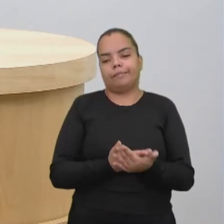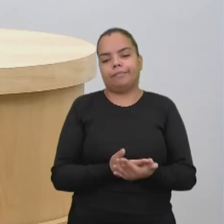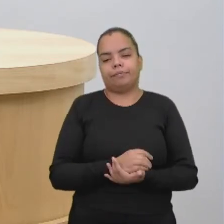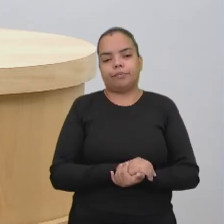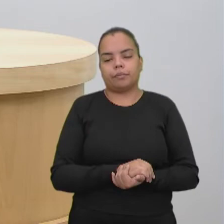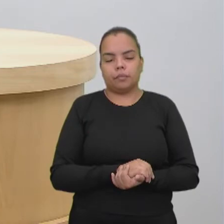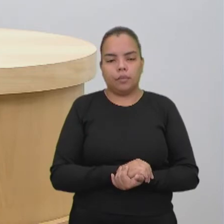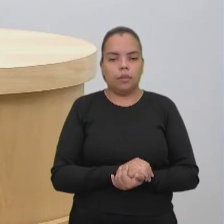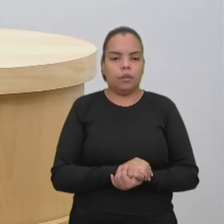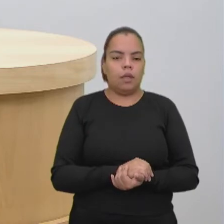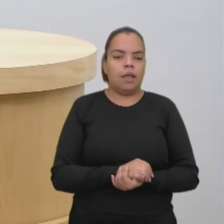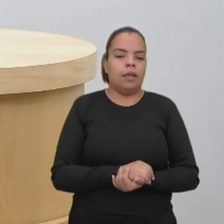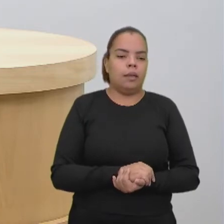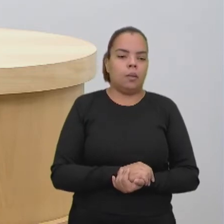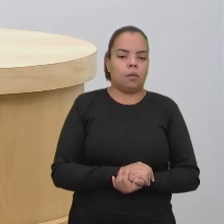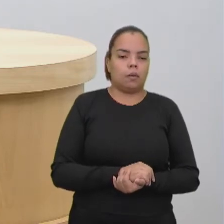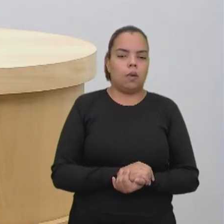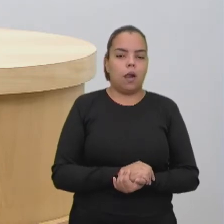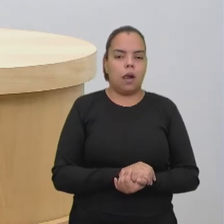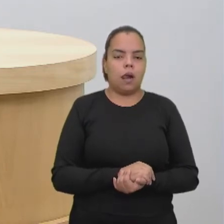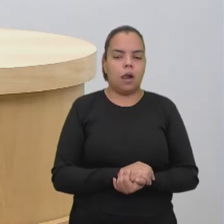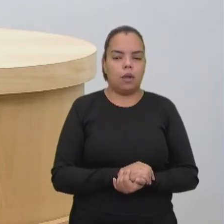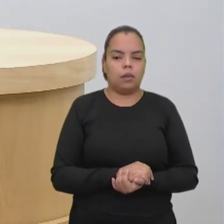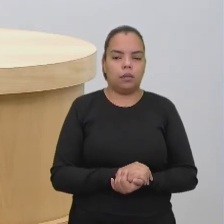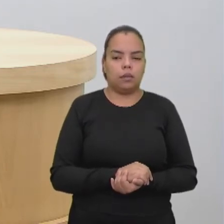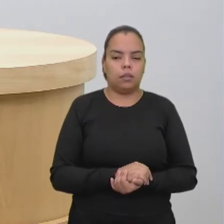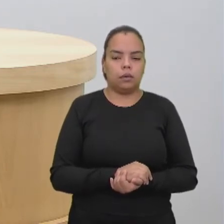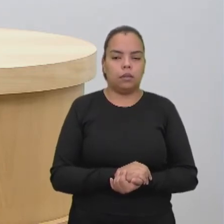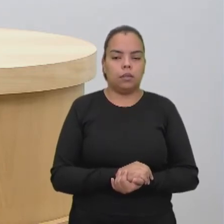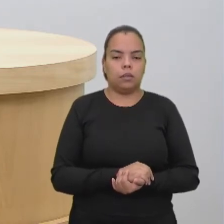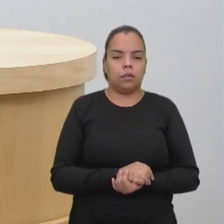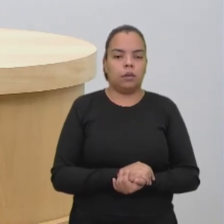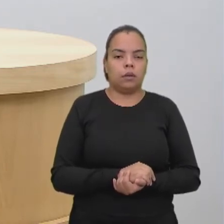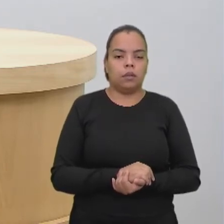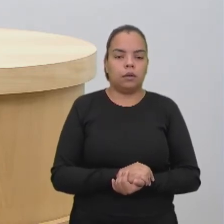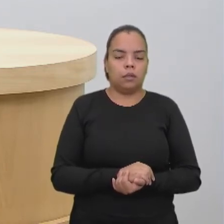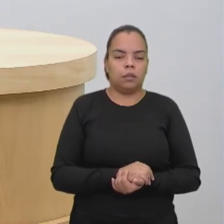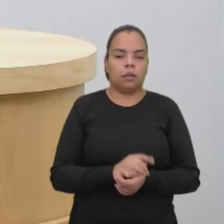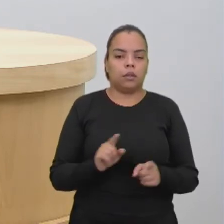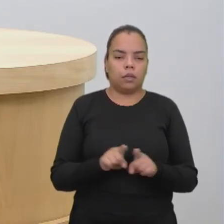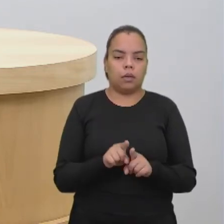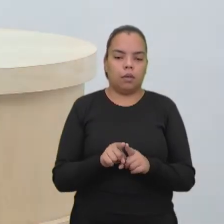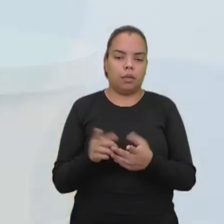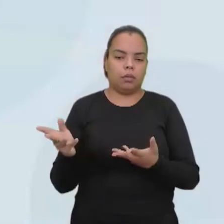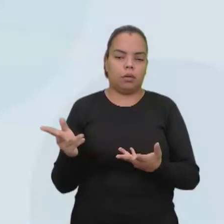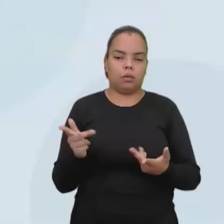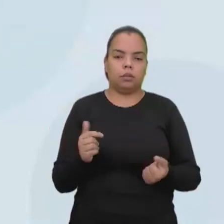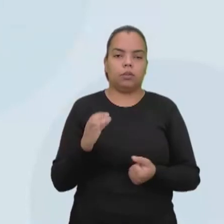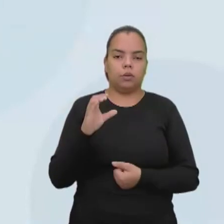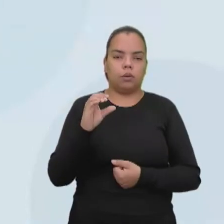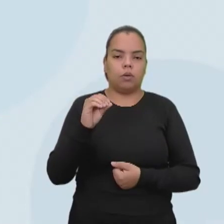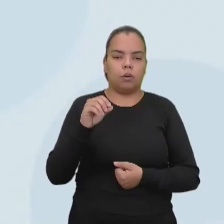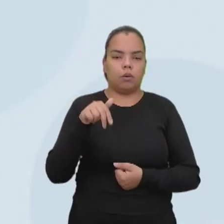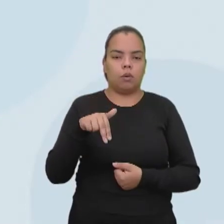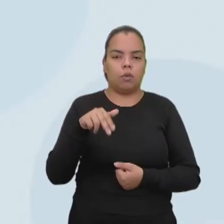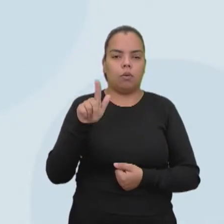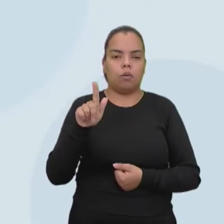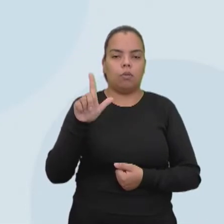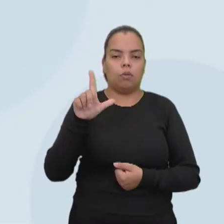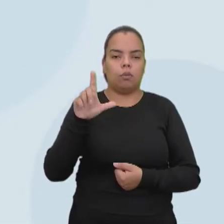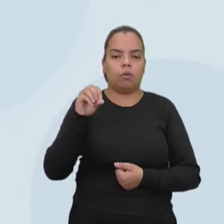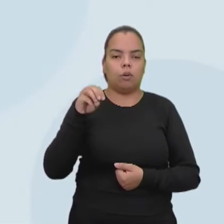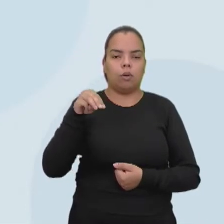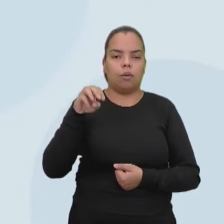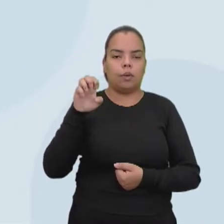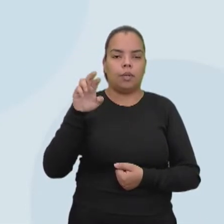ter essa visualização. E aí eu trouxe, né, o conglomerado, como foi citado aí anteriormente para vocês. Então vocês observam